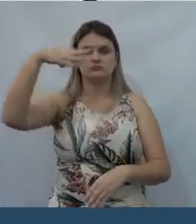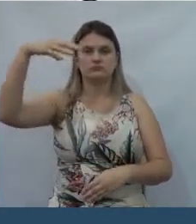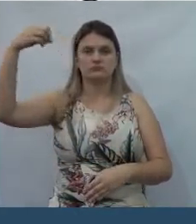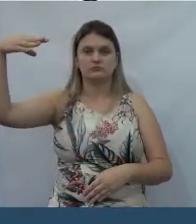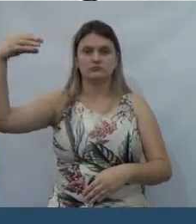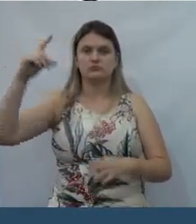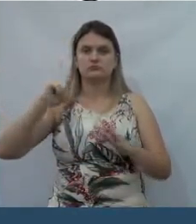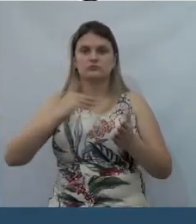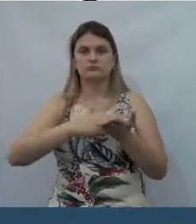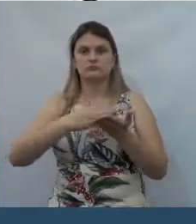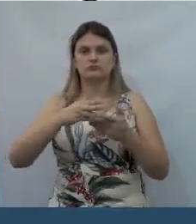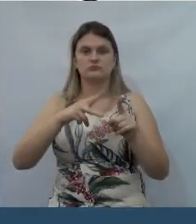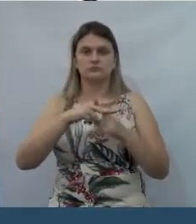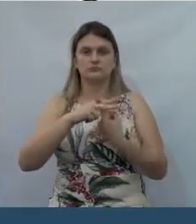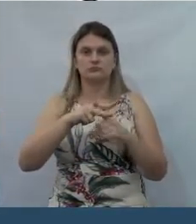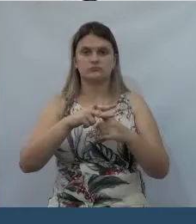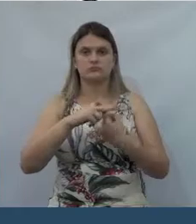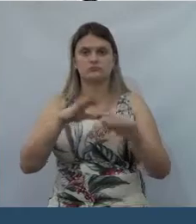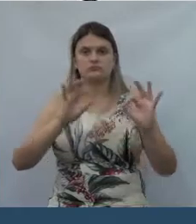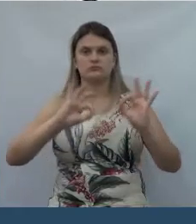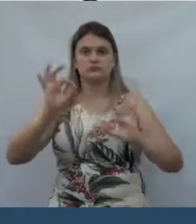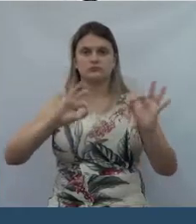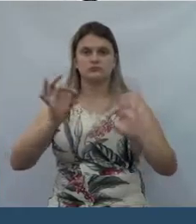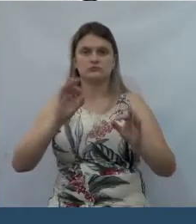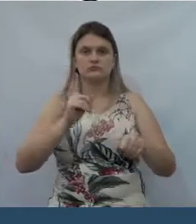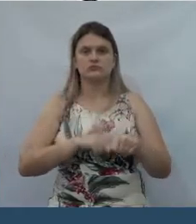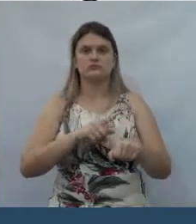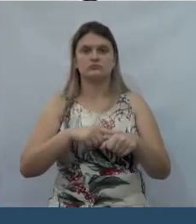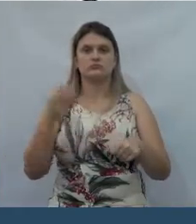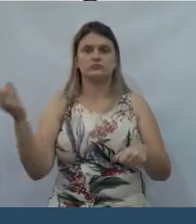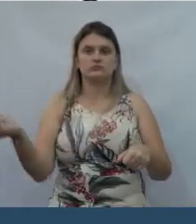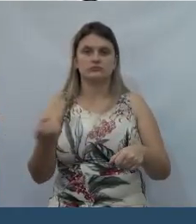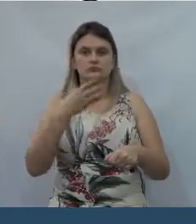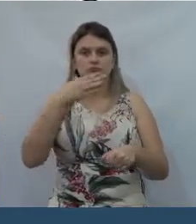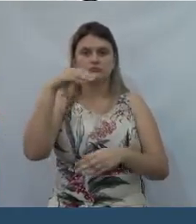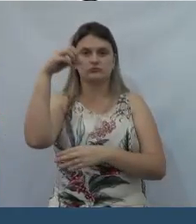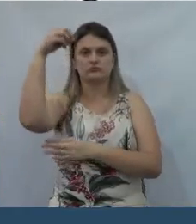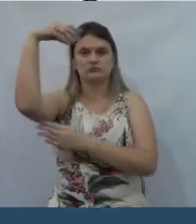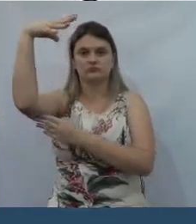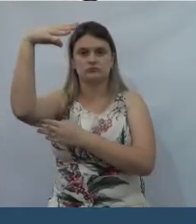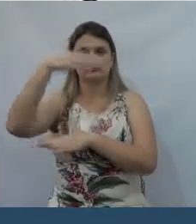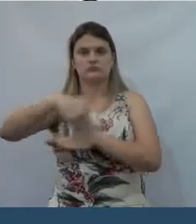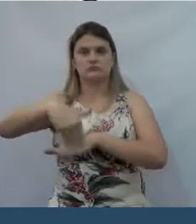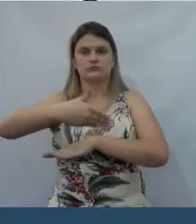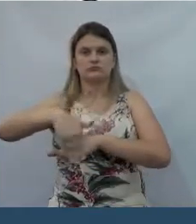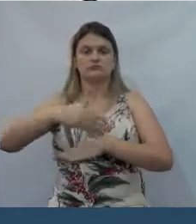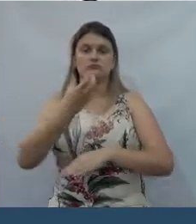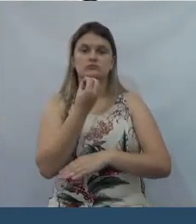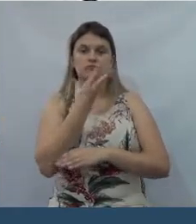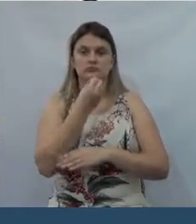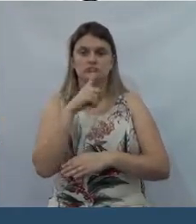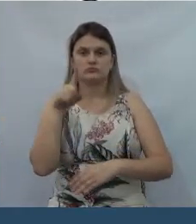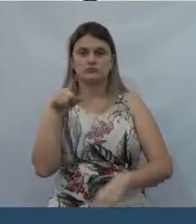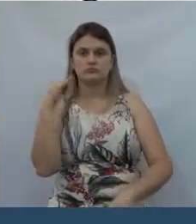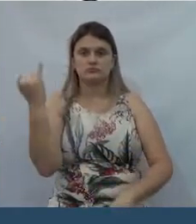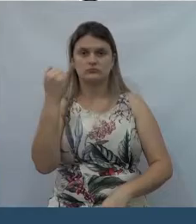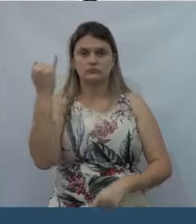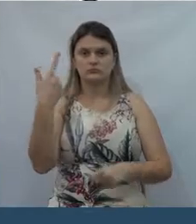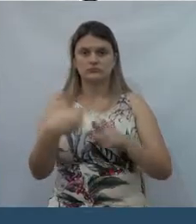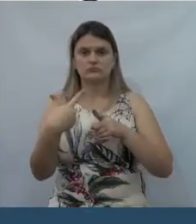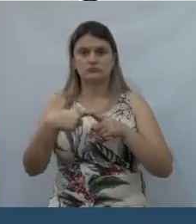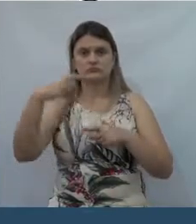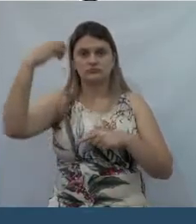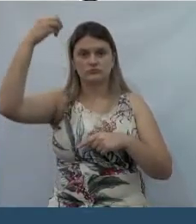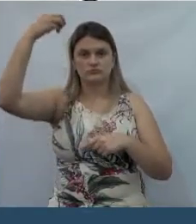estão sendo iluminadas, restabelecidas e logo modernizada toda essa iluminação. Que bom e que importante, porque a